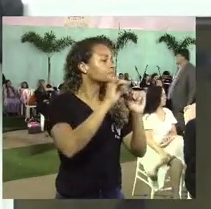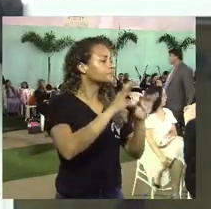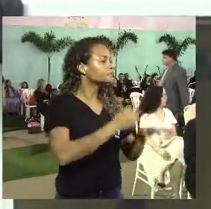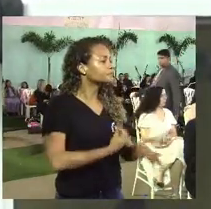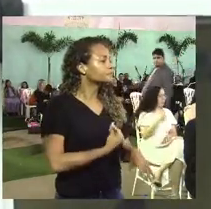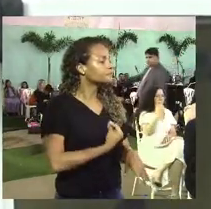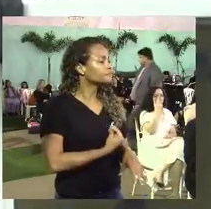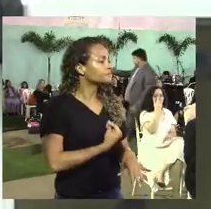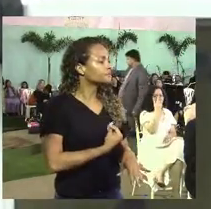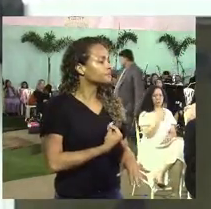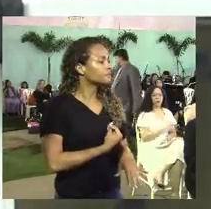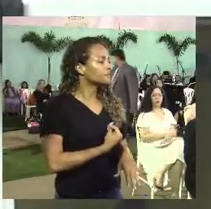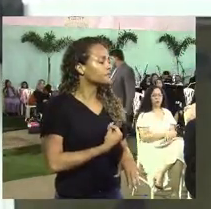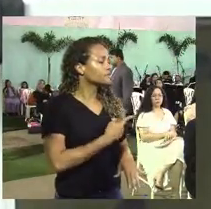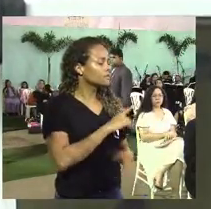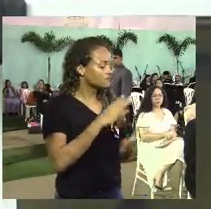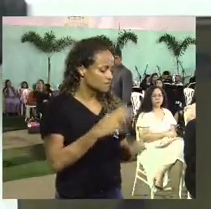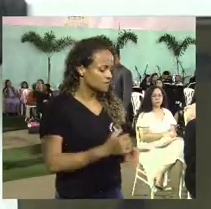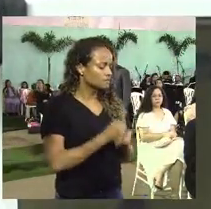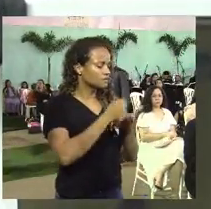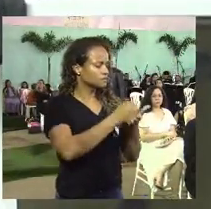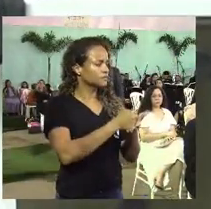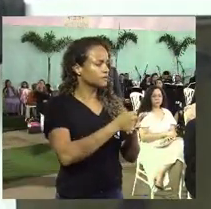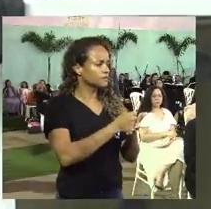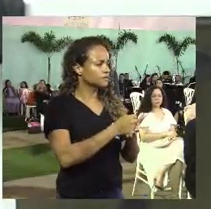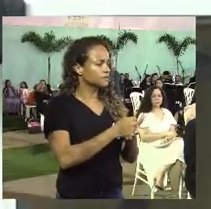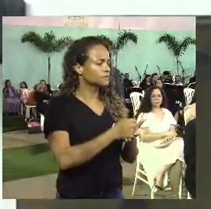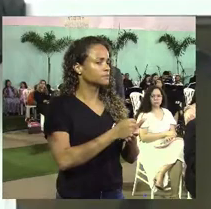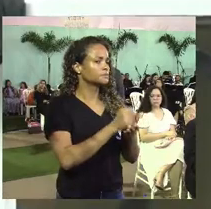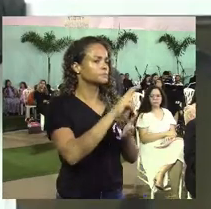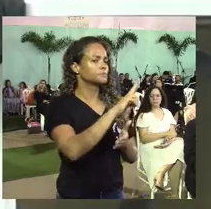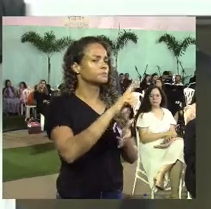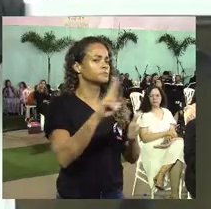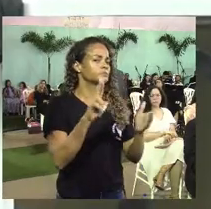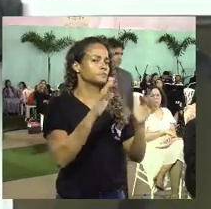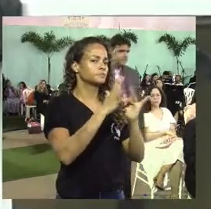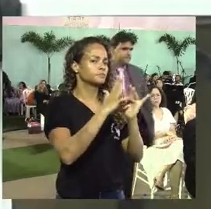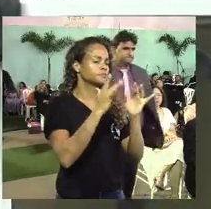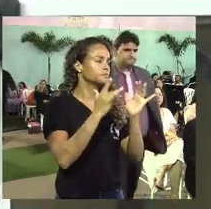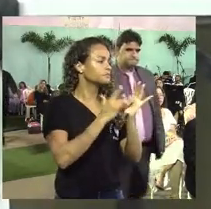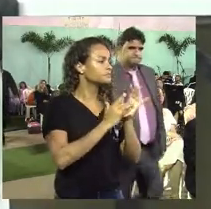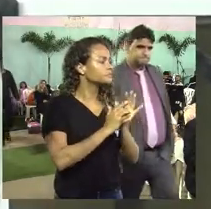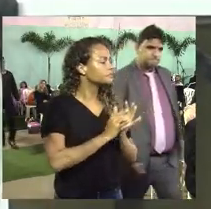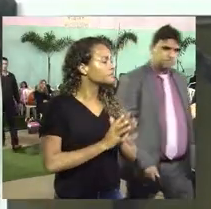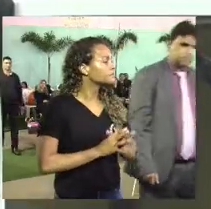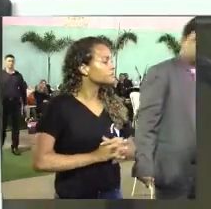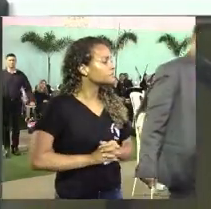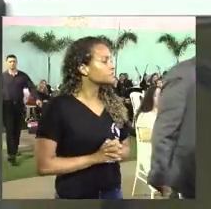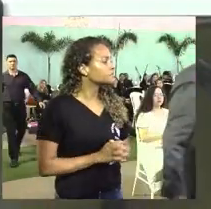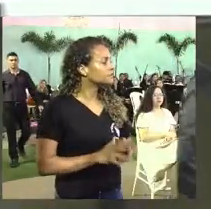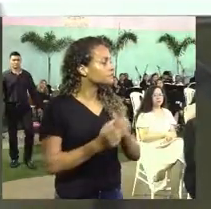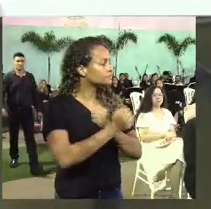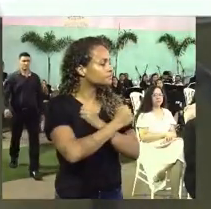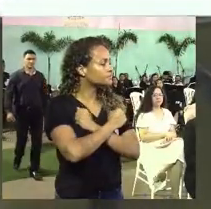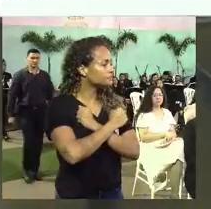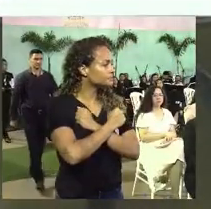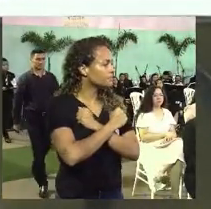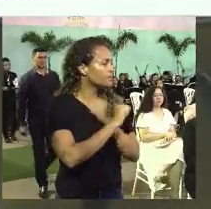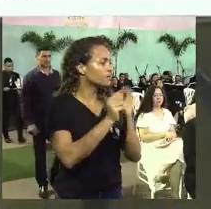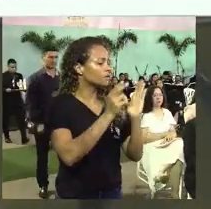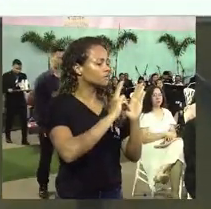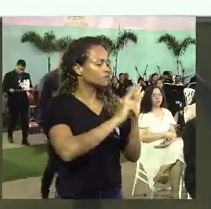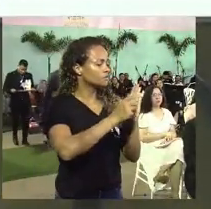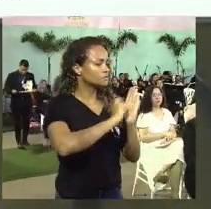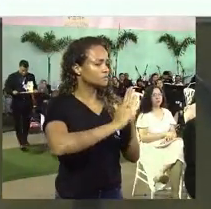e declarando a tua salvação sobre ela e meu pai em nome de Jesus Abraça ela abraça abraça e Anote o nome